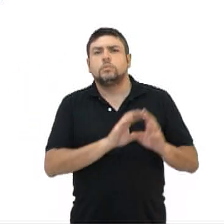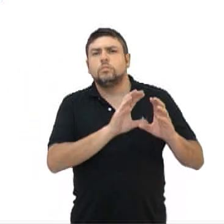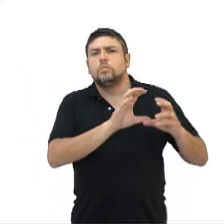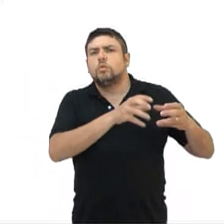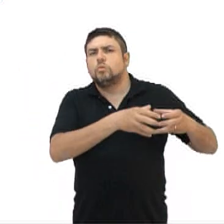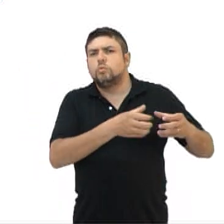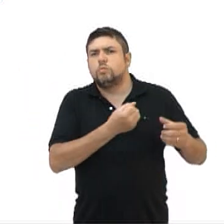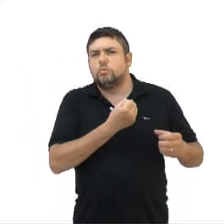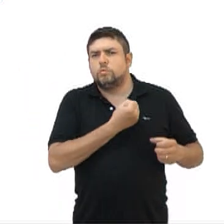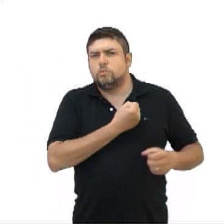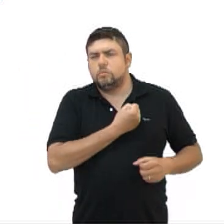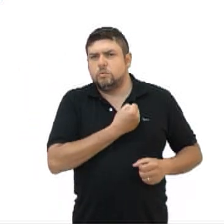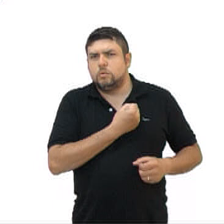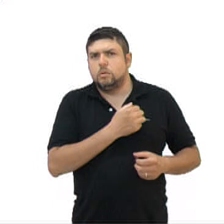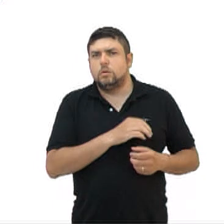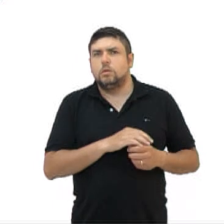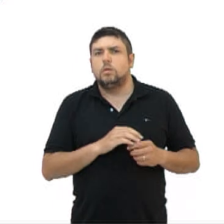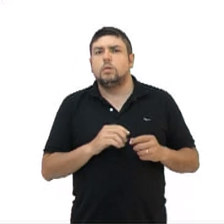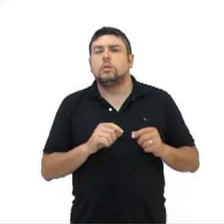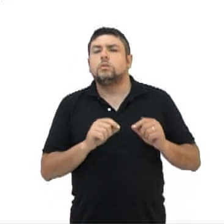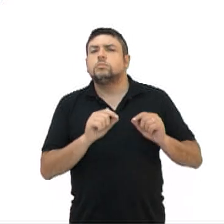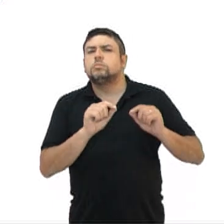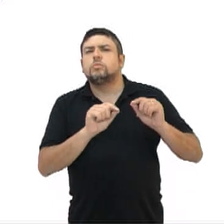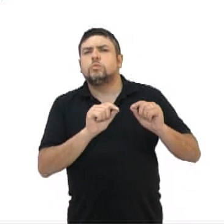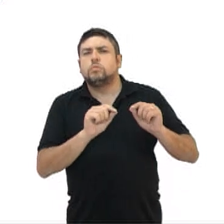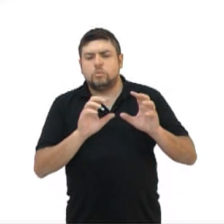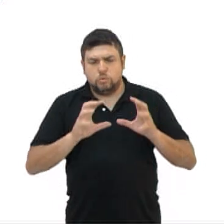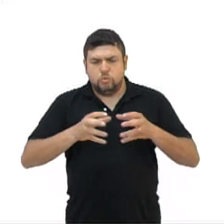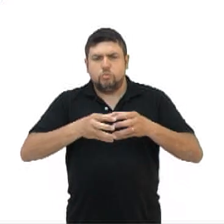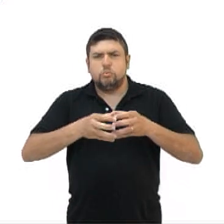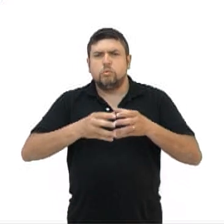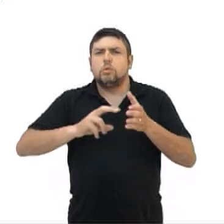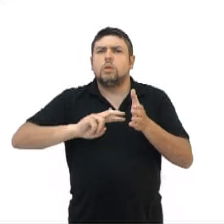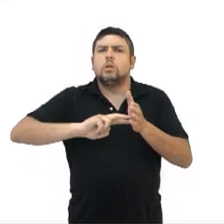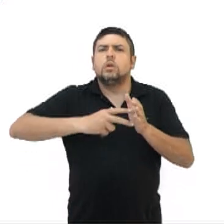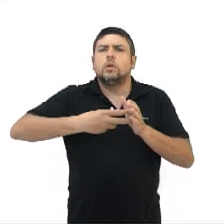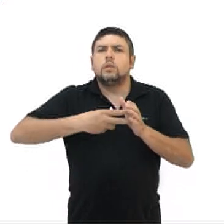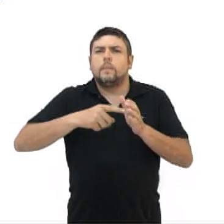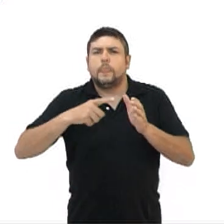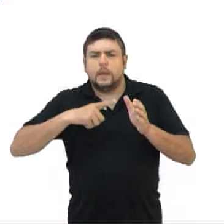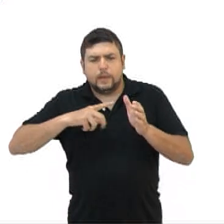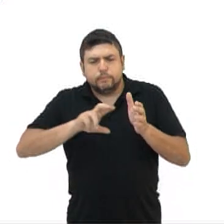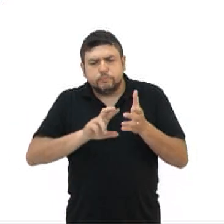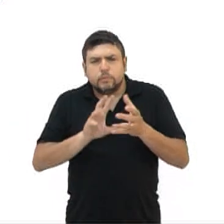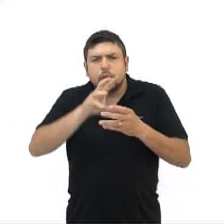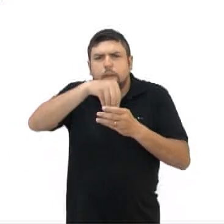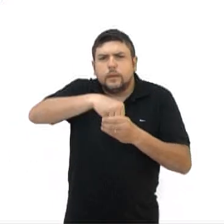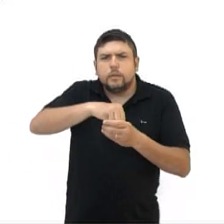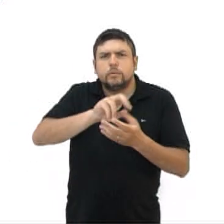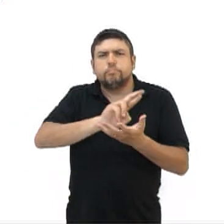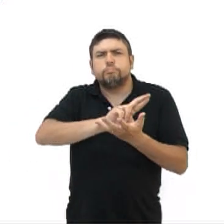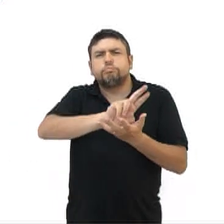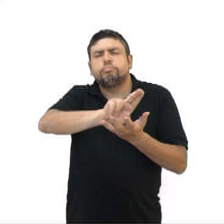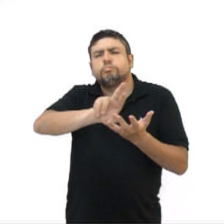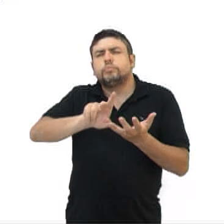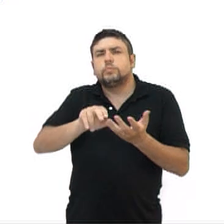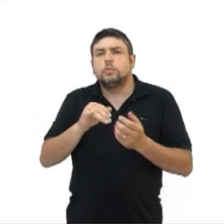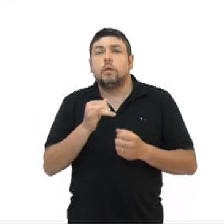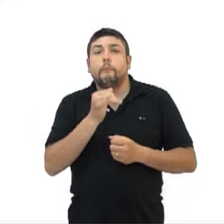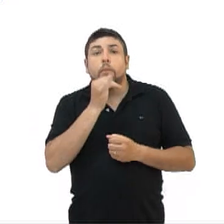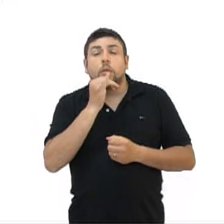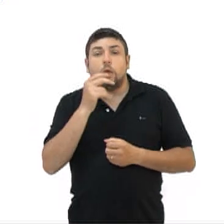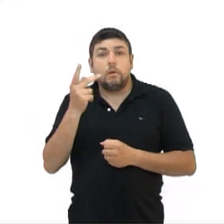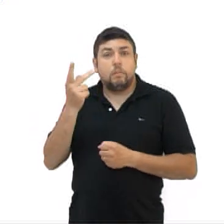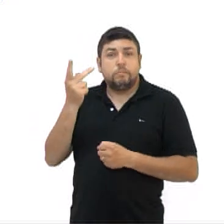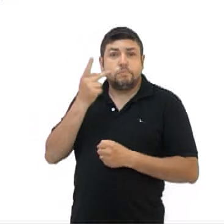um conjunto? Um conjunto é uma coleção de elementos. Esses elementos podem ser de quaisquer tipo, pode ser uma coleção de balas, pode ser